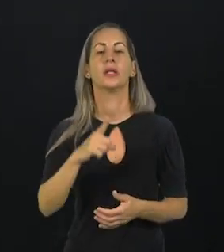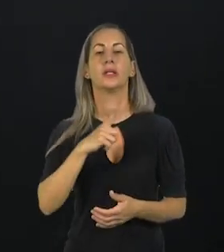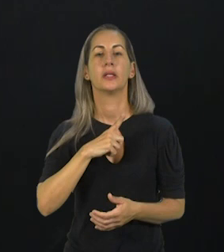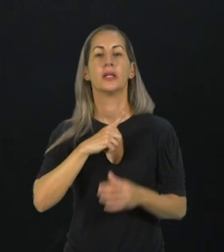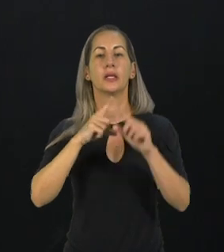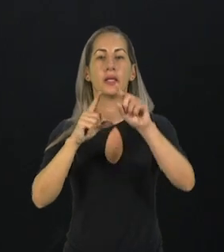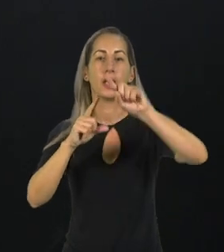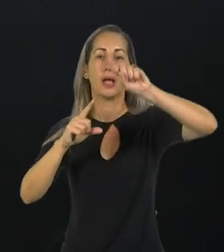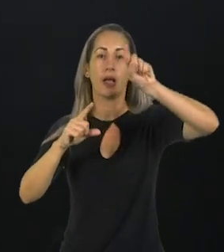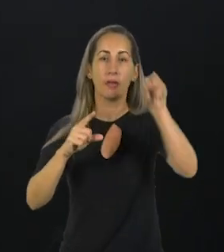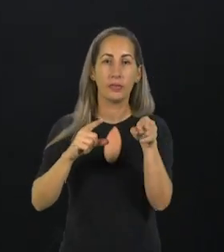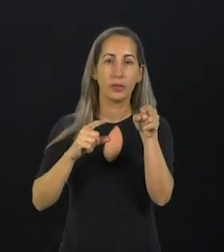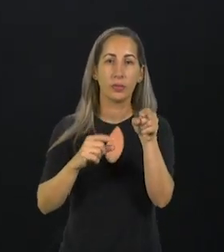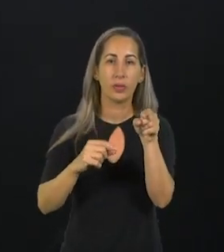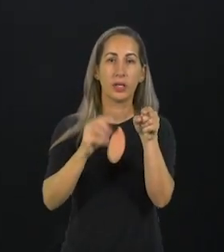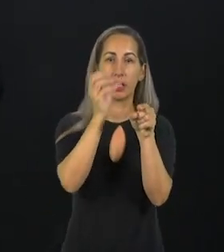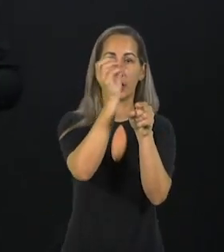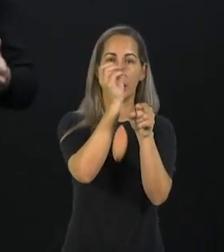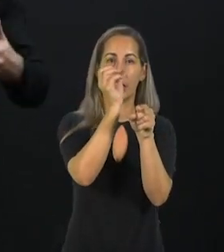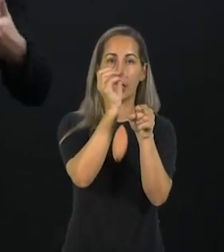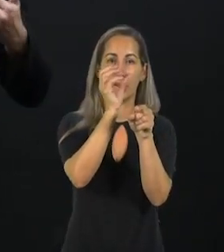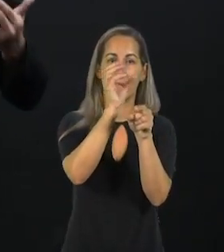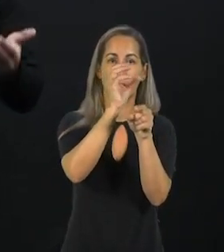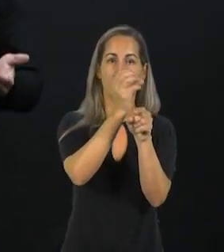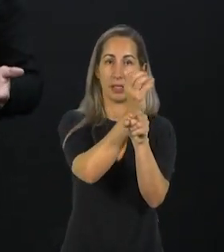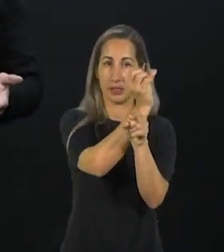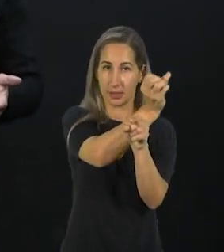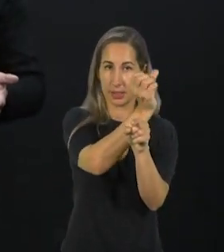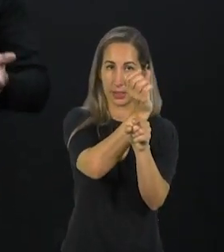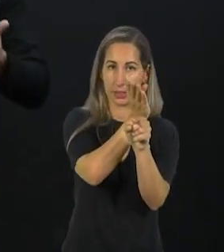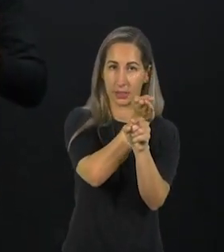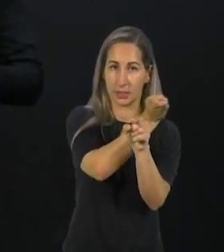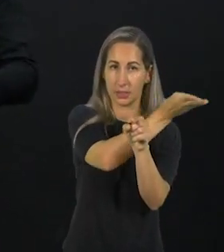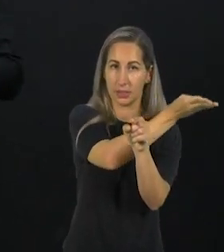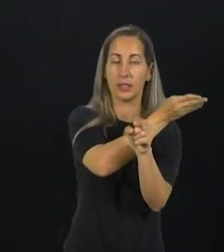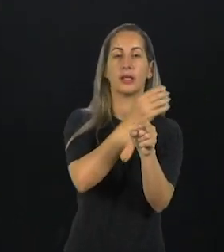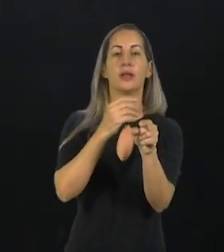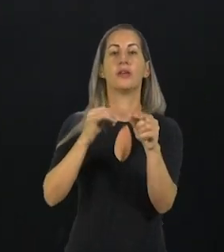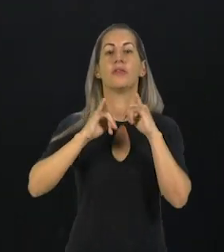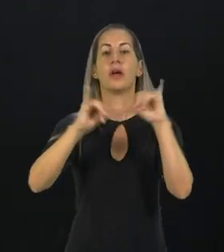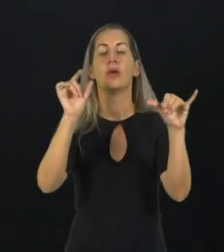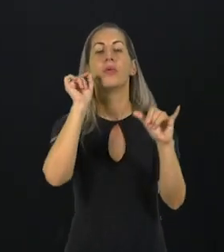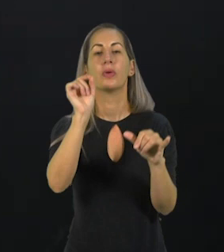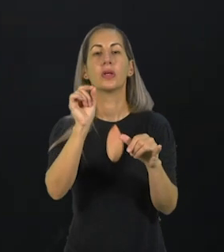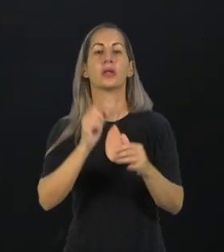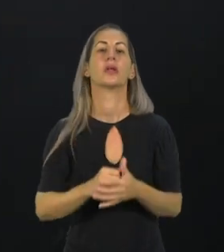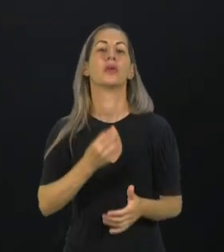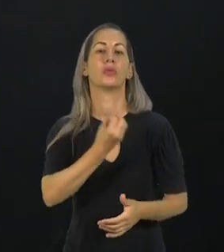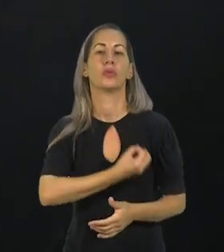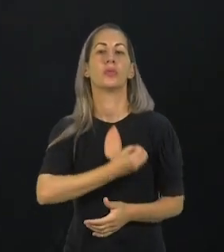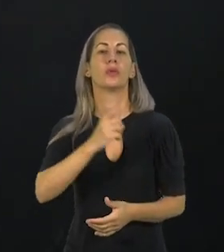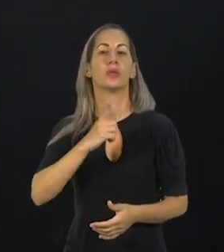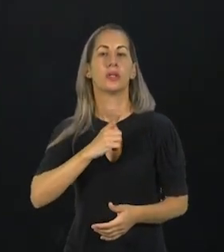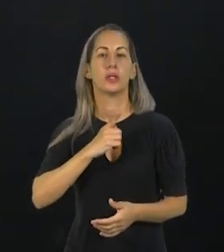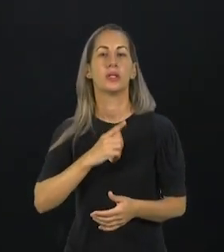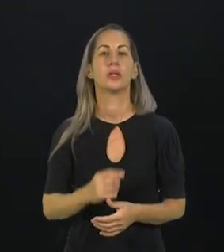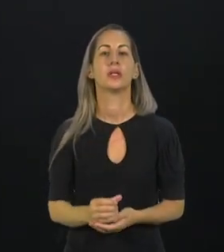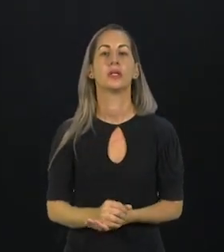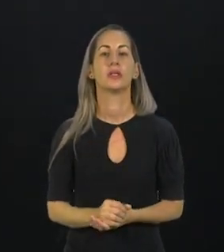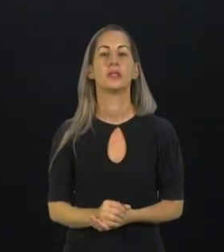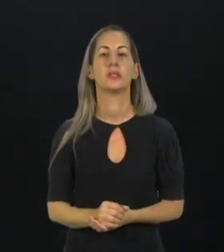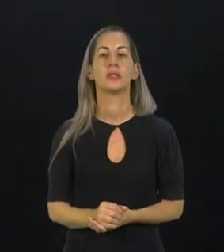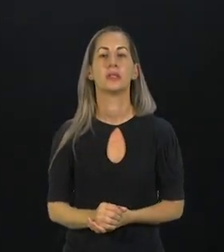aqui após a vírgula 6 algarismos, automaticamente nós dizemos que esse número possui